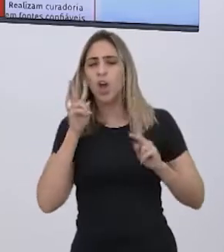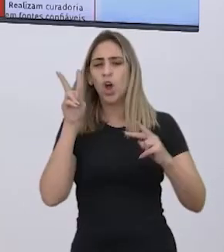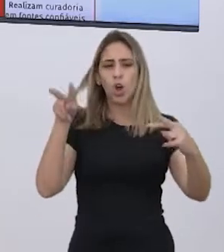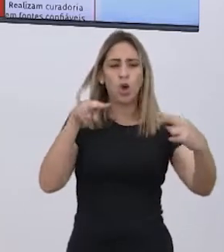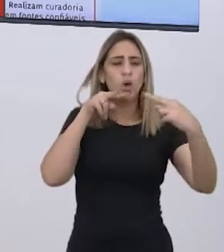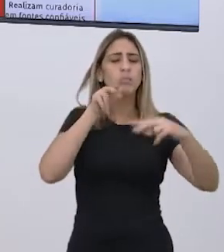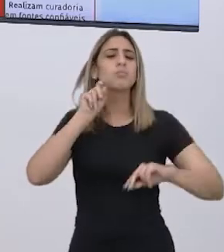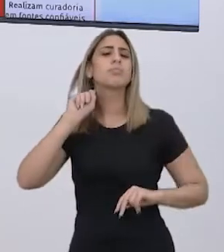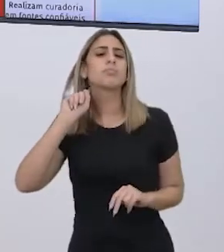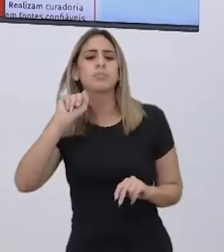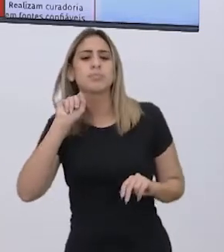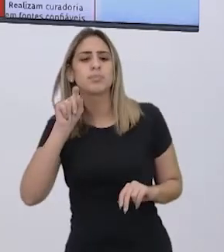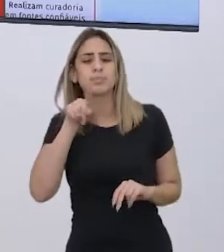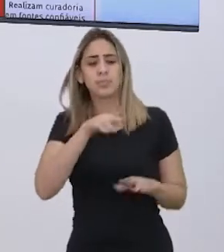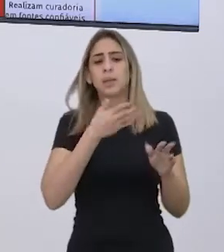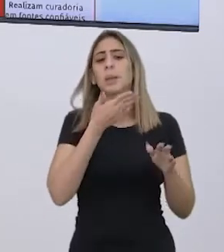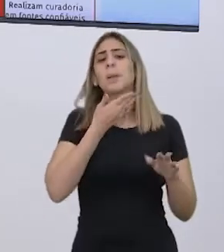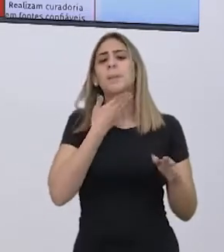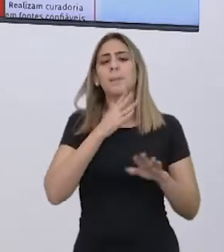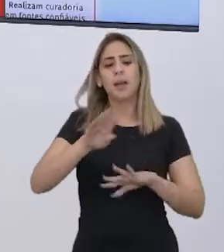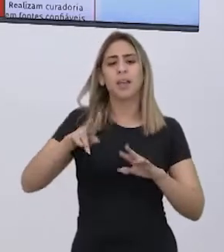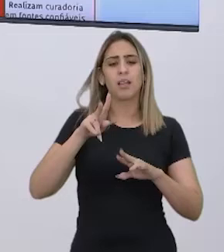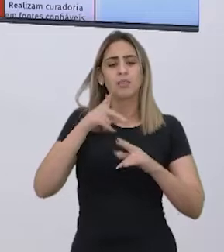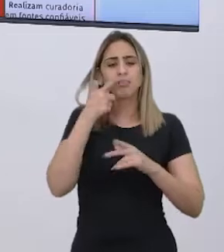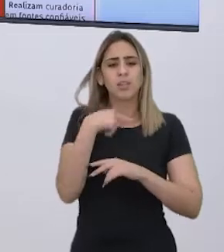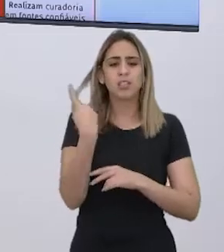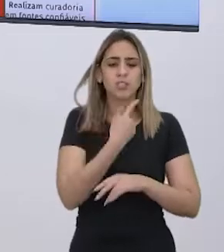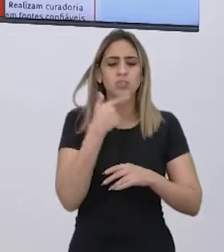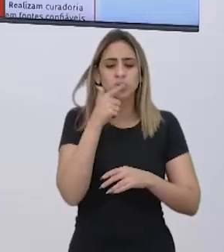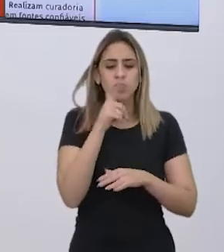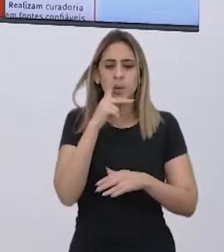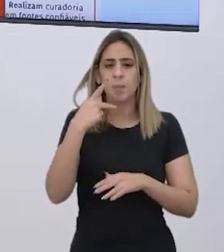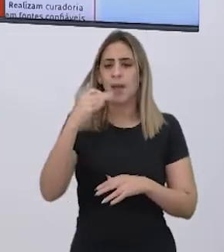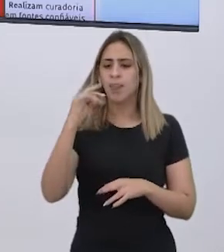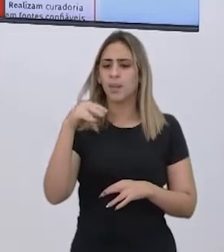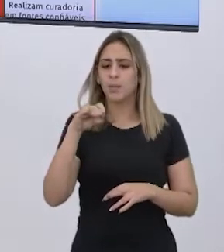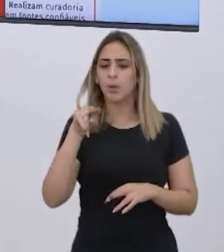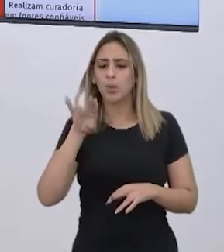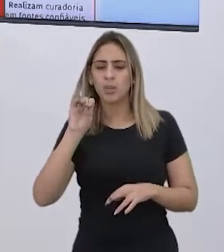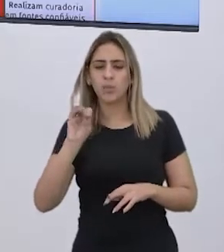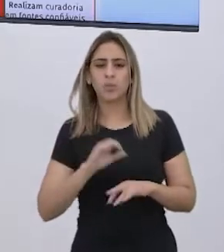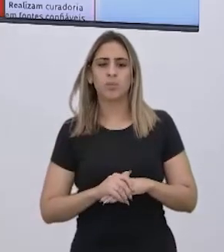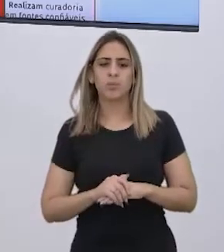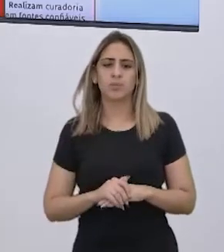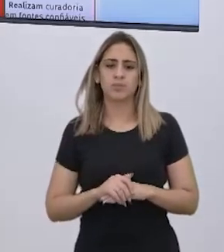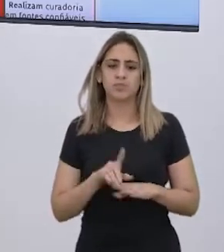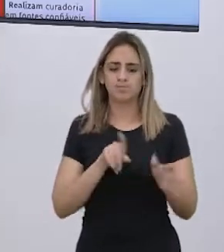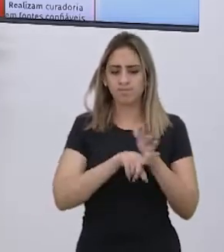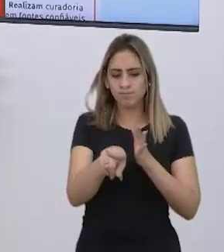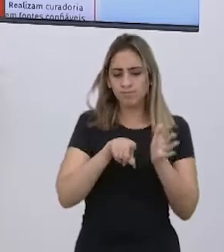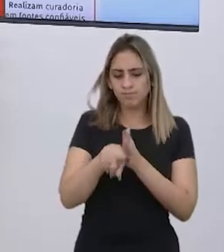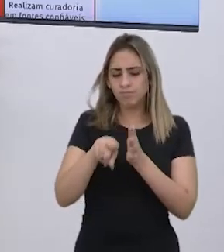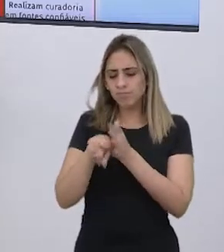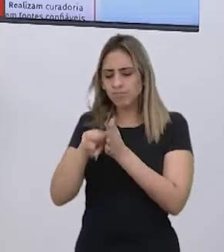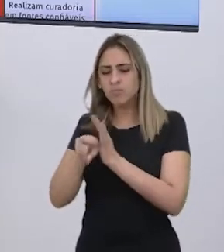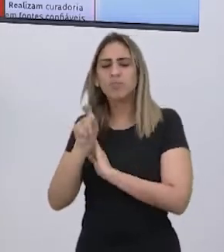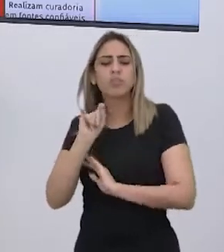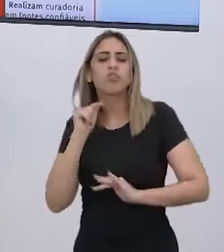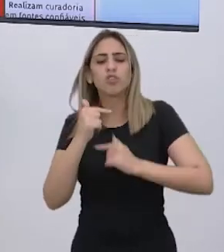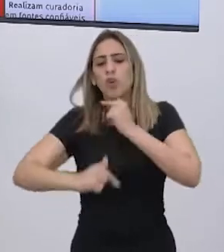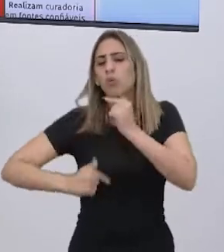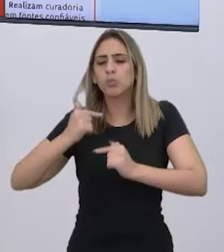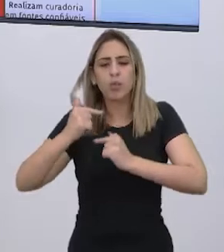olhando para esse patrimônio, né, o que a gente gera como patrimônio, e investigar o funcionamento,